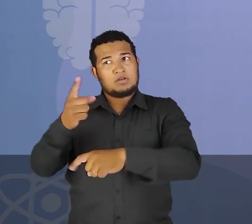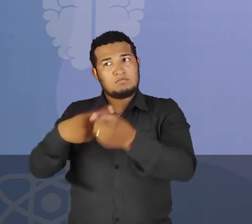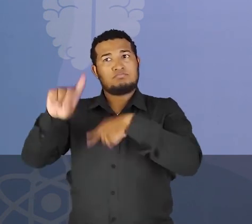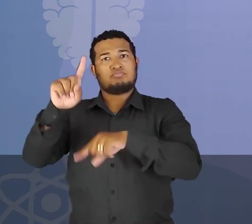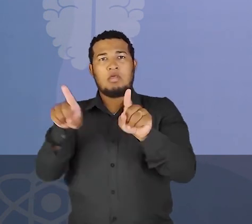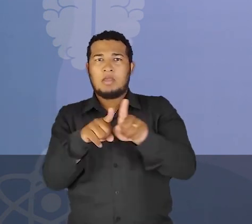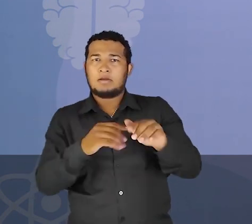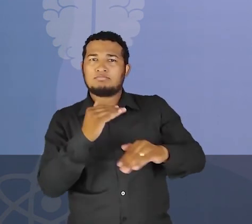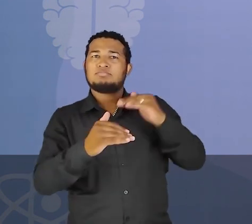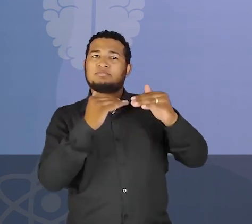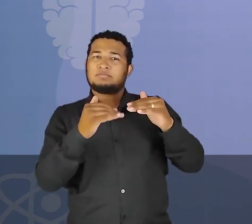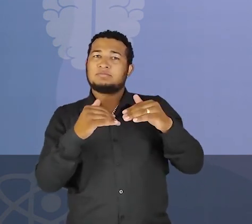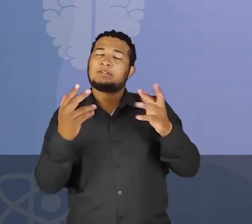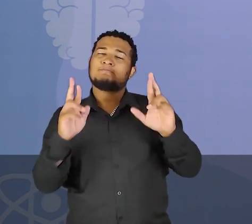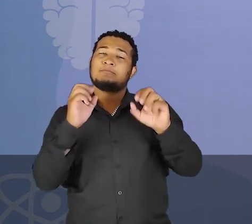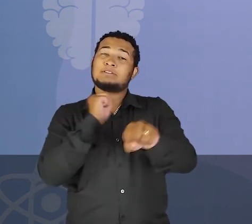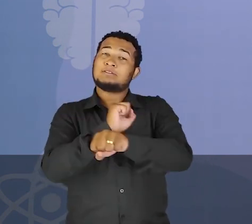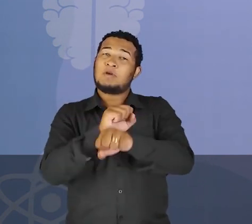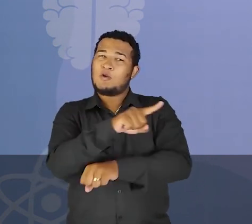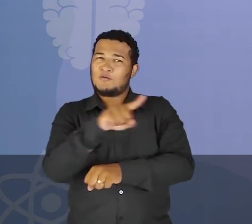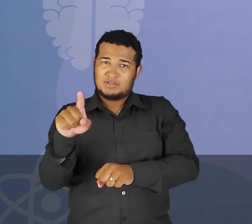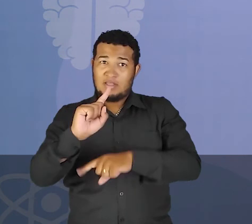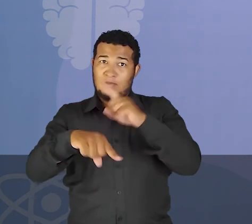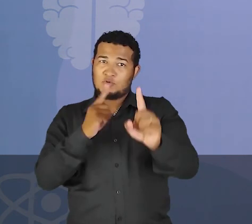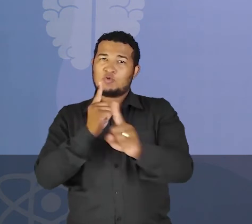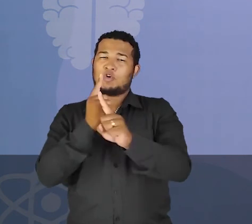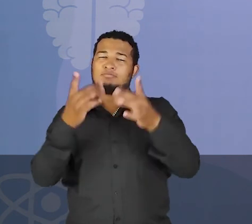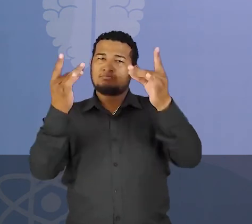em desenvolvimento. Espero você na próxima aula que nós vamos estar